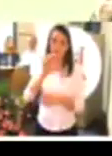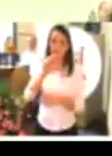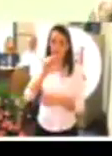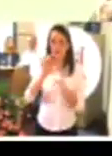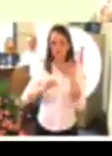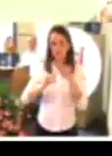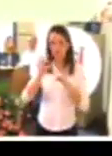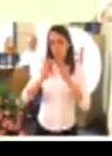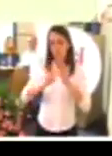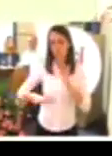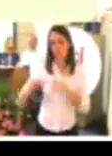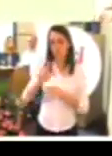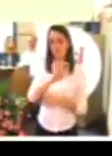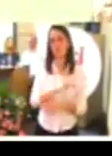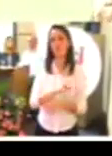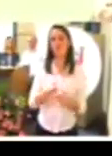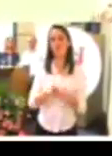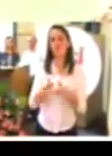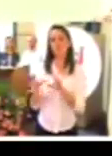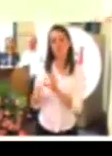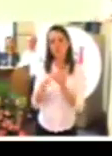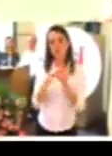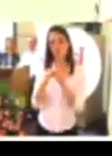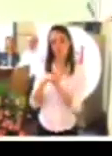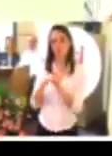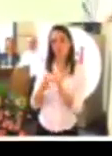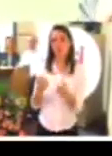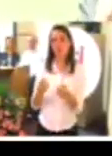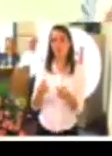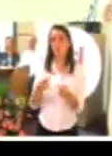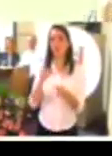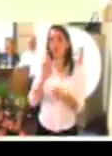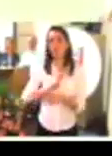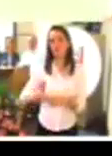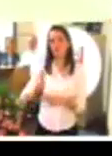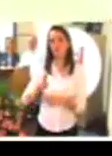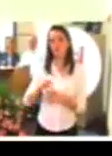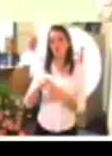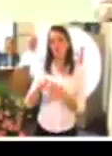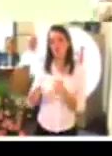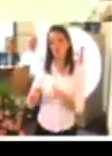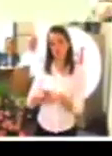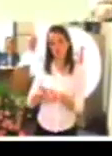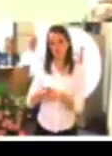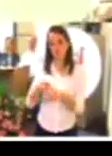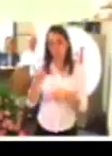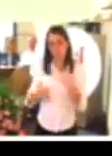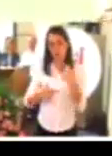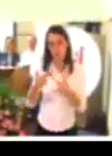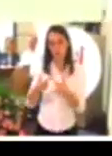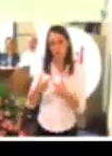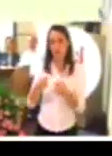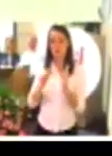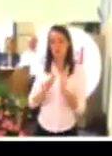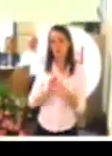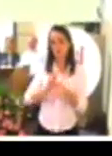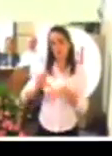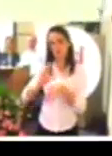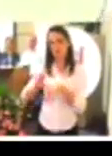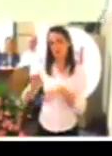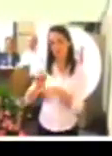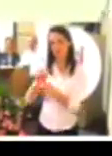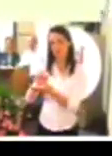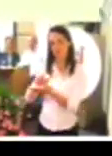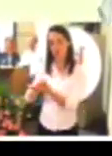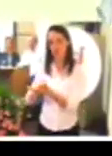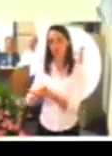que podem estar de maneira consorciada, usando os préstimos e o trabalho da escola legislativa do